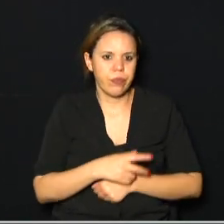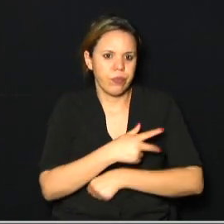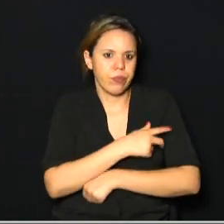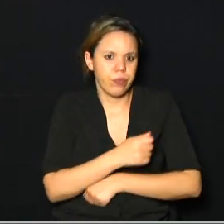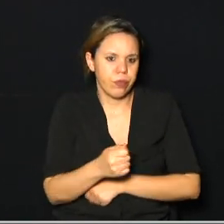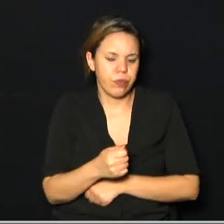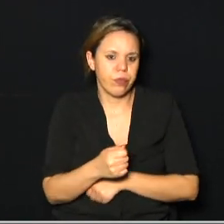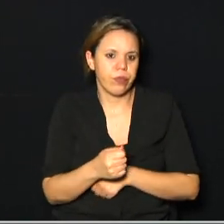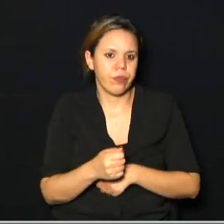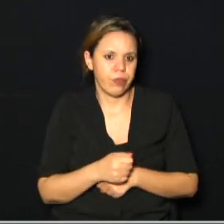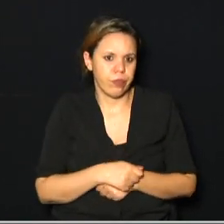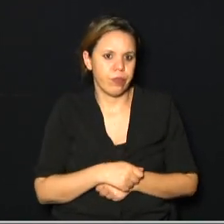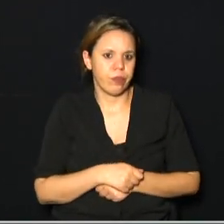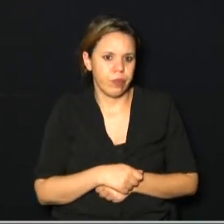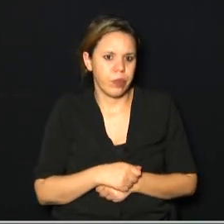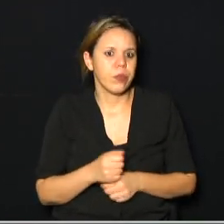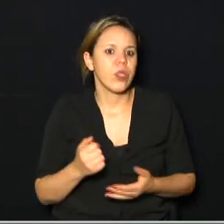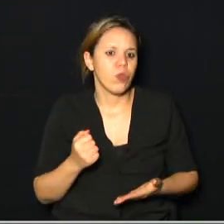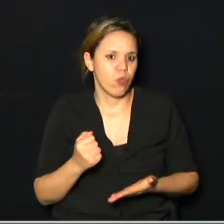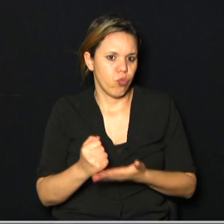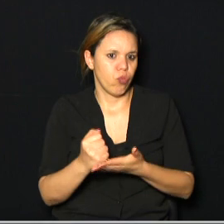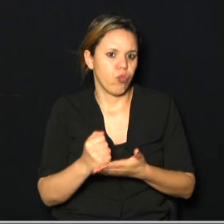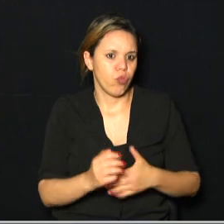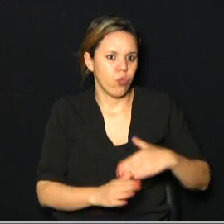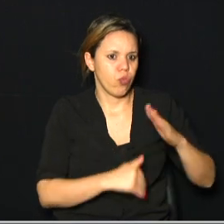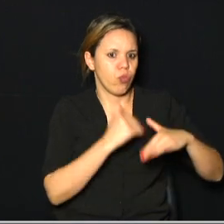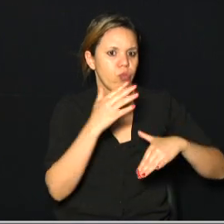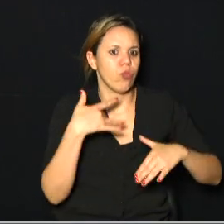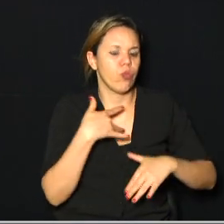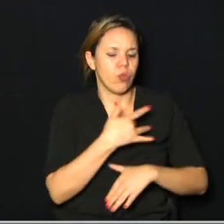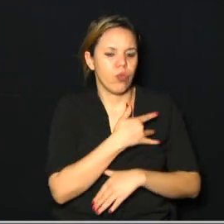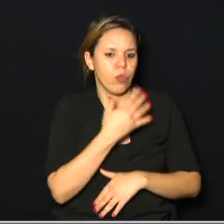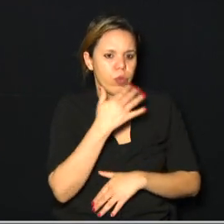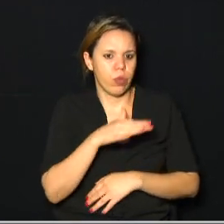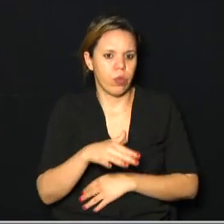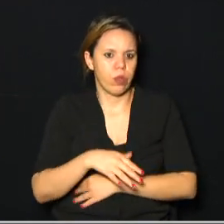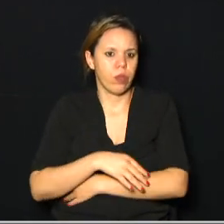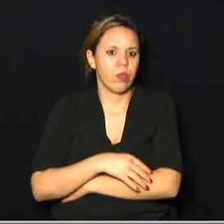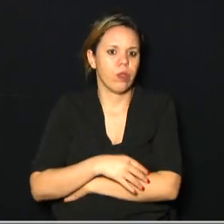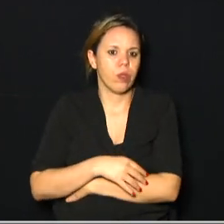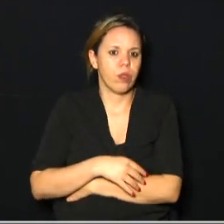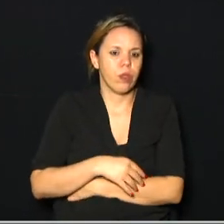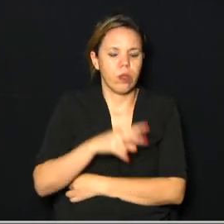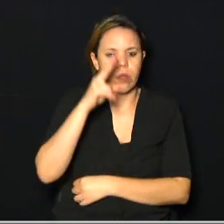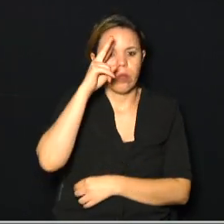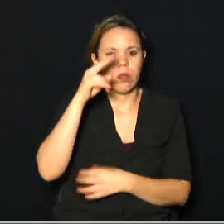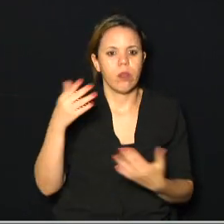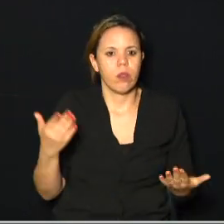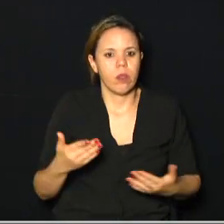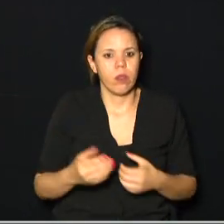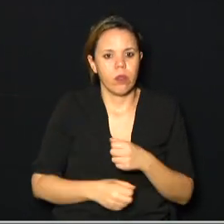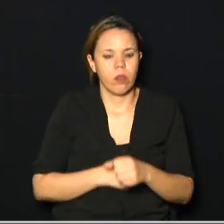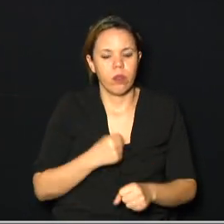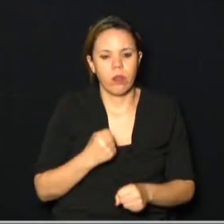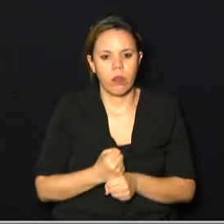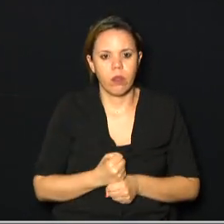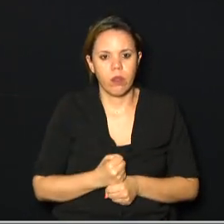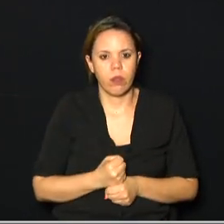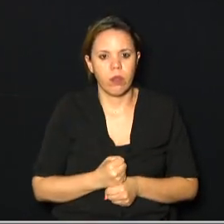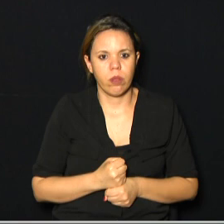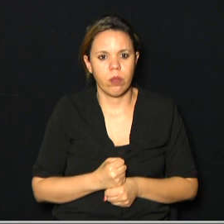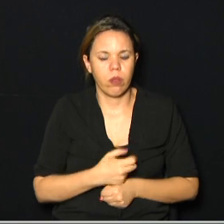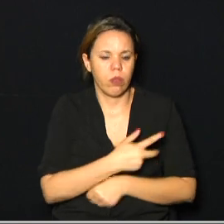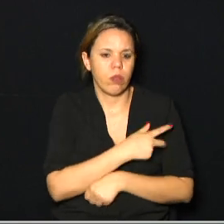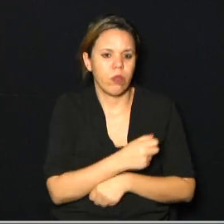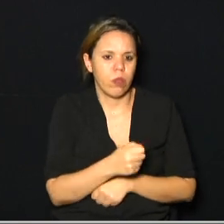picadinha ali que ajuda o desenvolvimento saudável dessa criança, né? Lembrando agora, nessa época do ano, inclusive, que